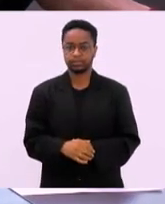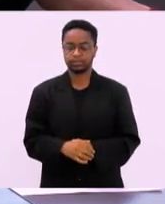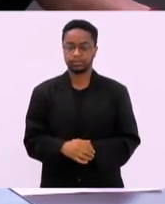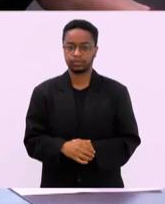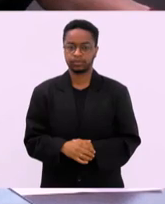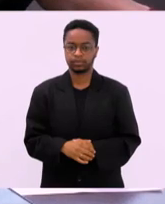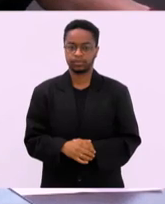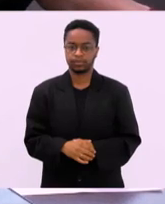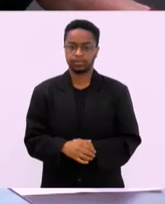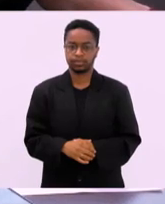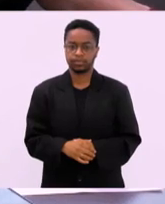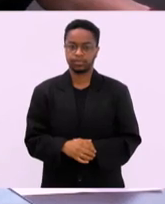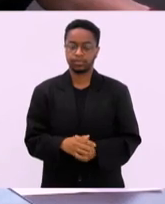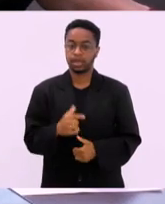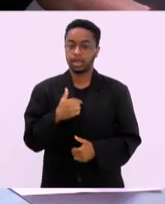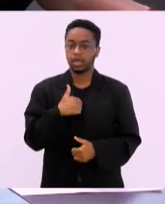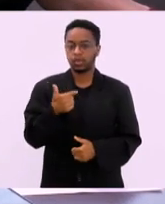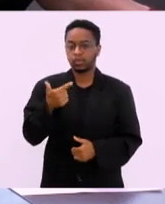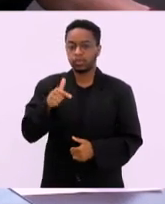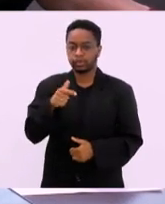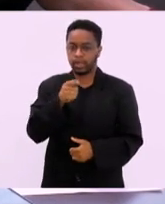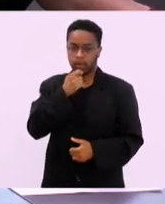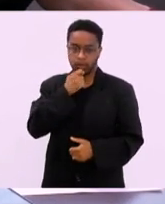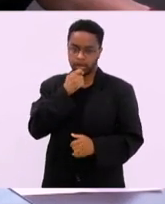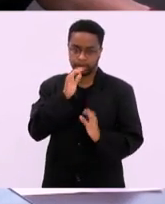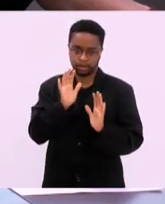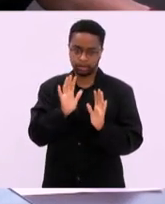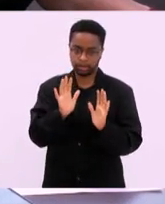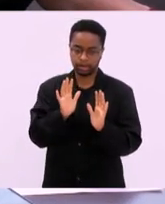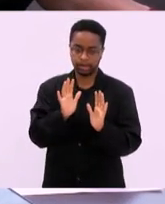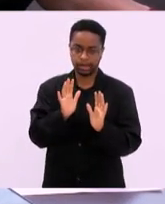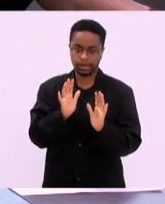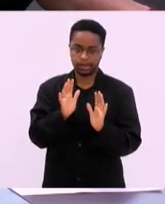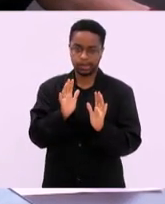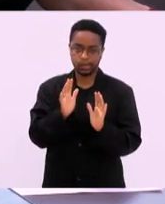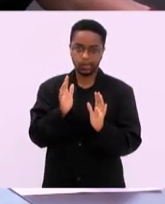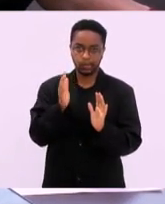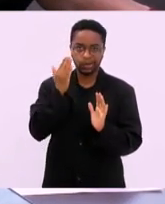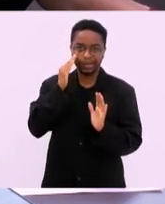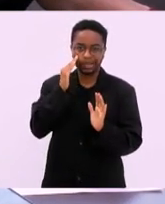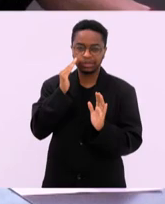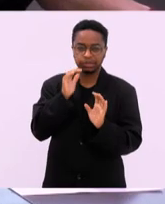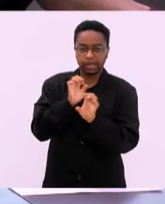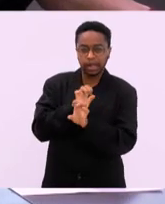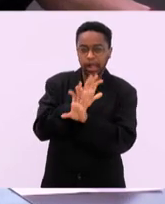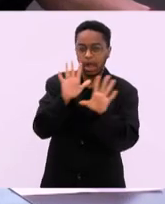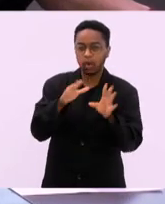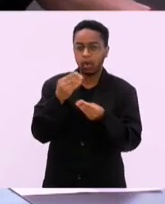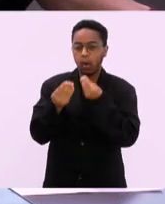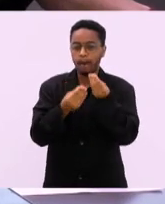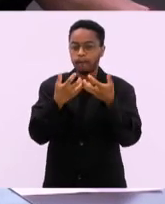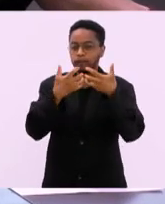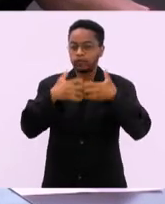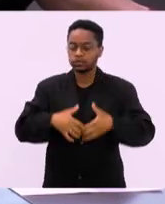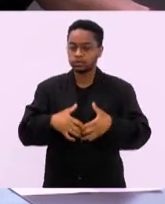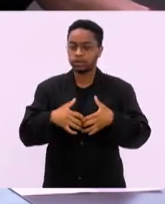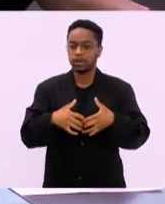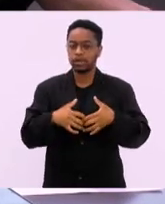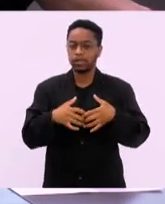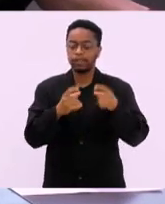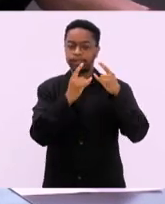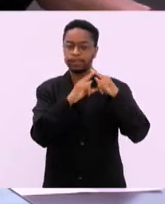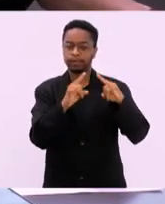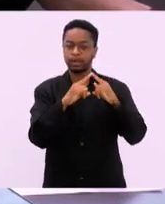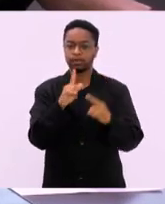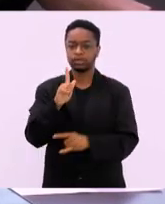não tenho o panorama final de como vai operar o terminal de integração